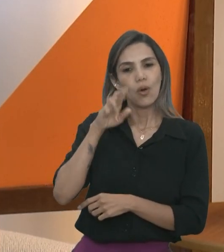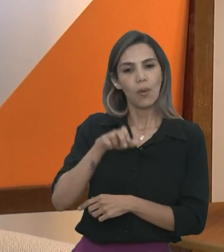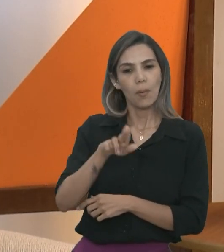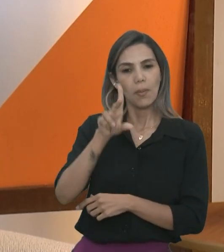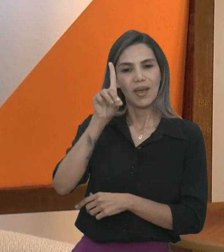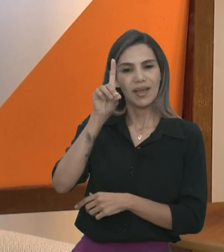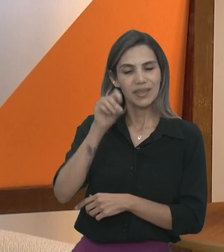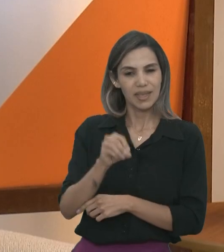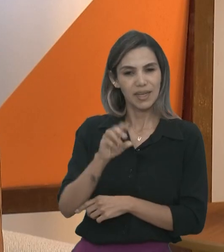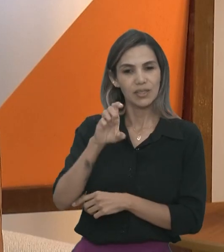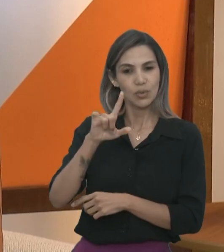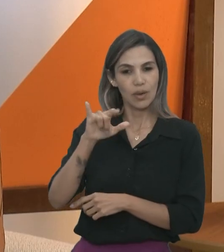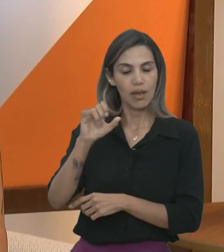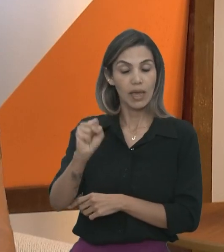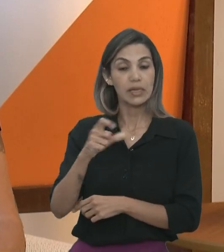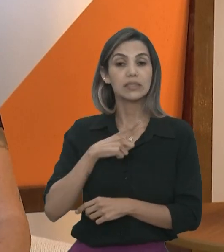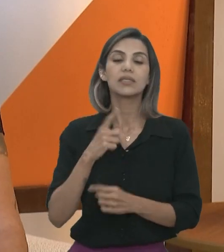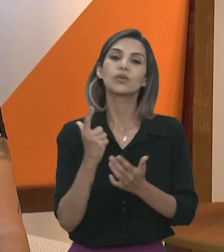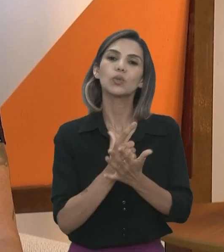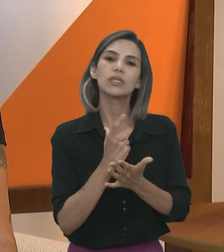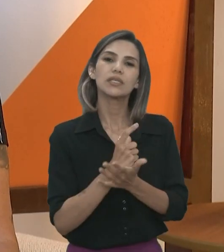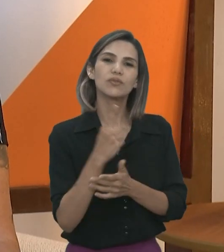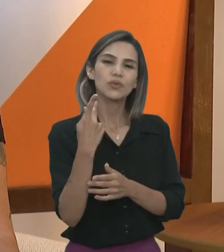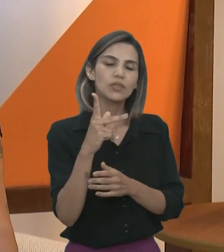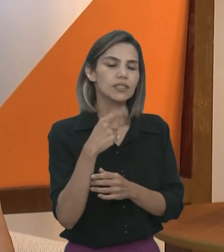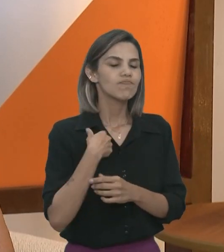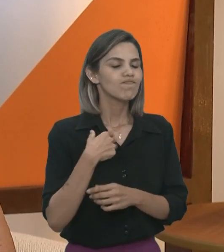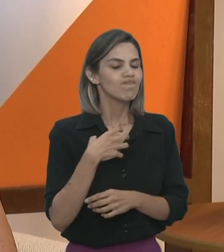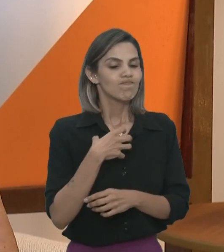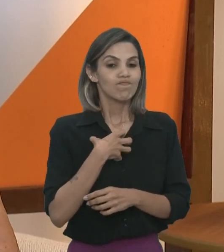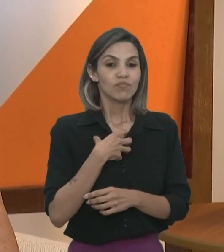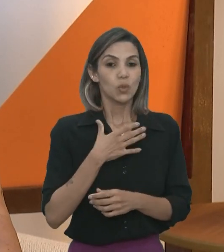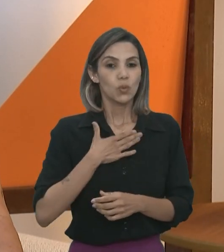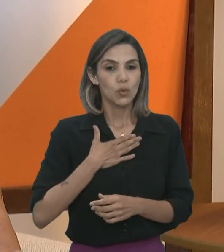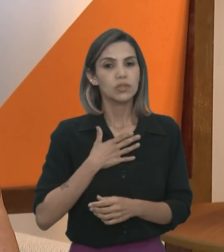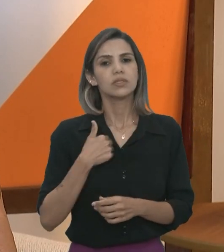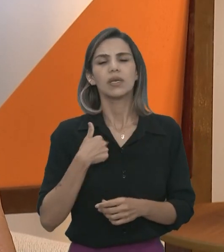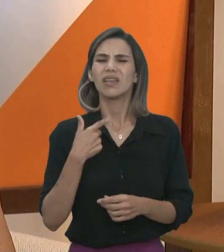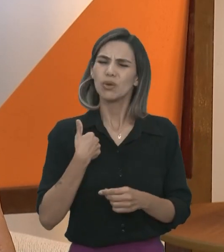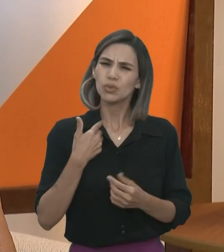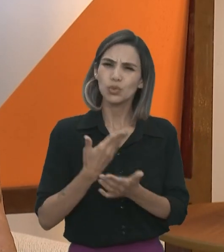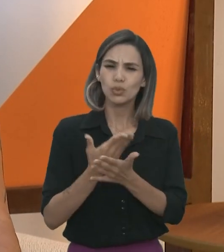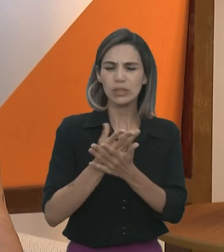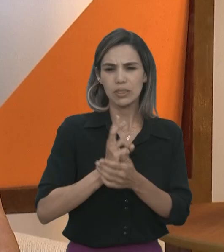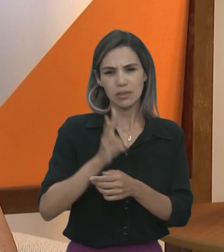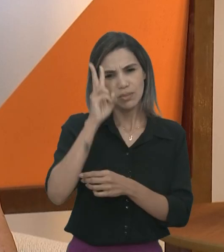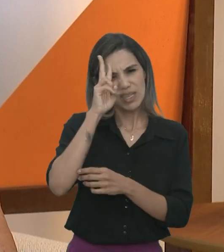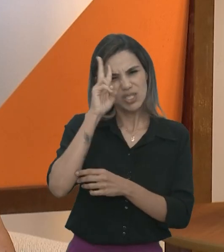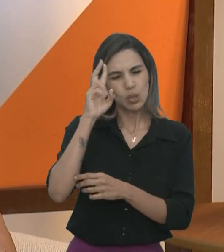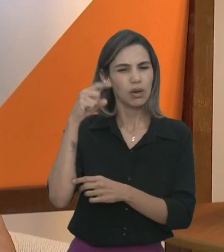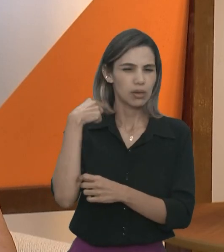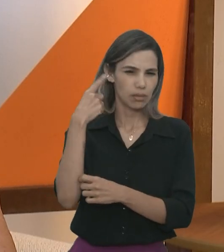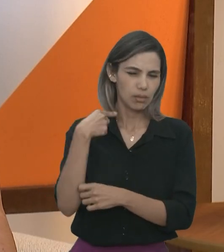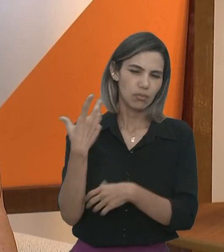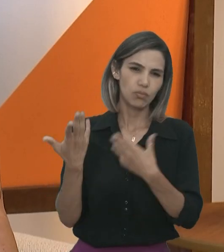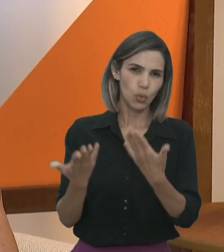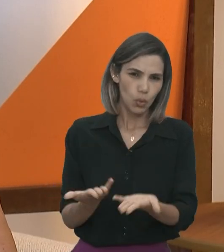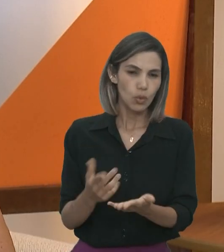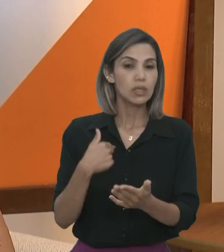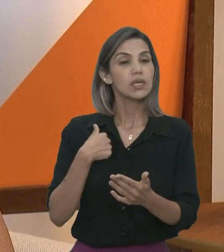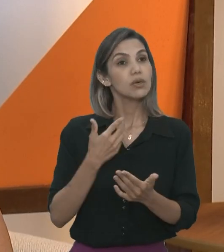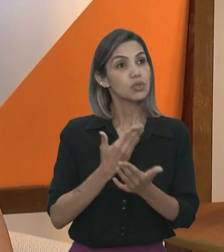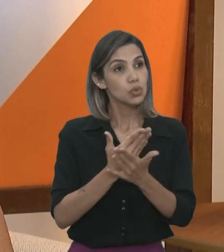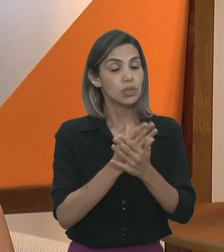que se chamava André Louco. E eu sempre estudei muito a história da loucura. Eu fiz reportagens no antigo